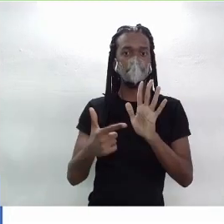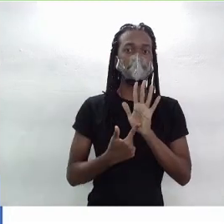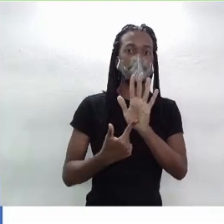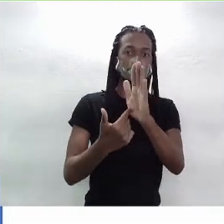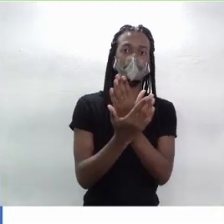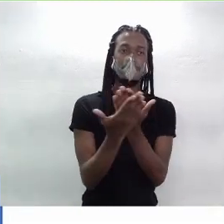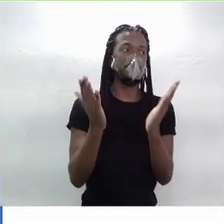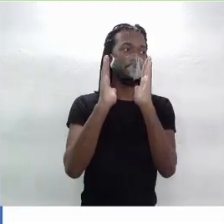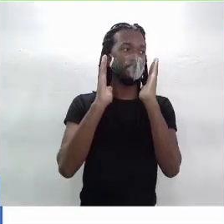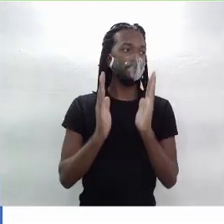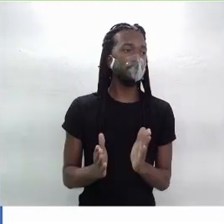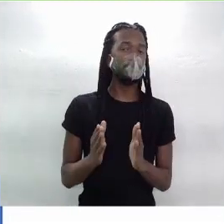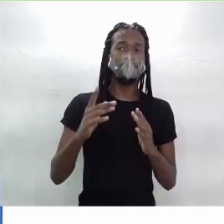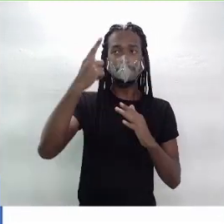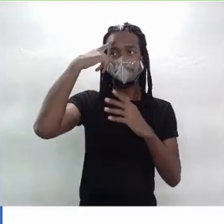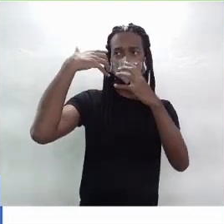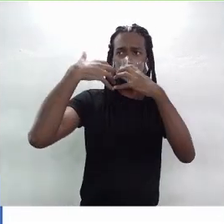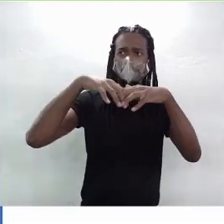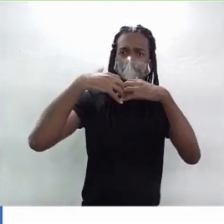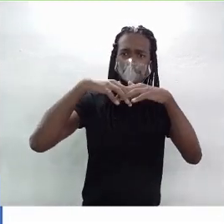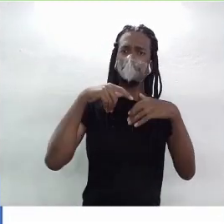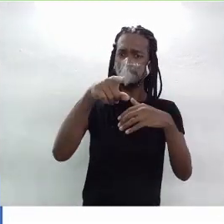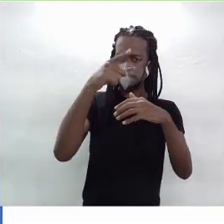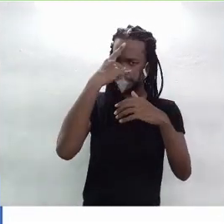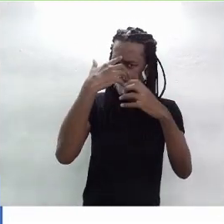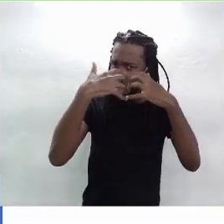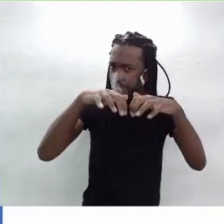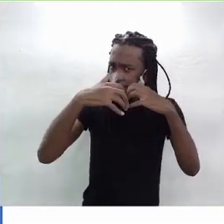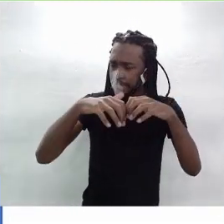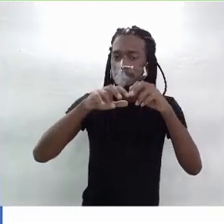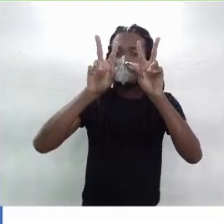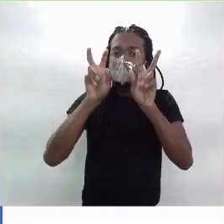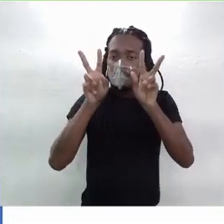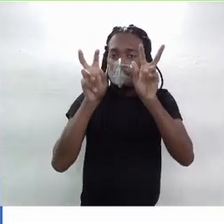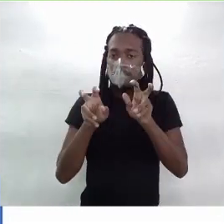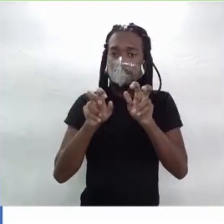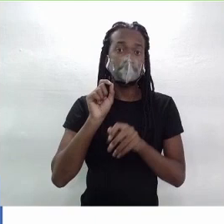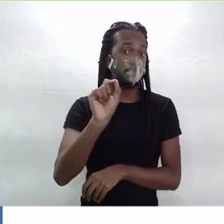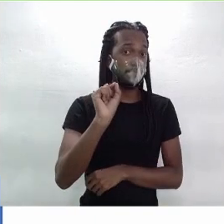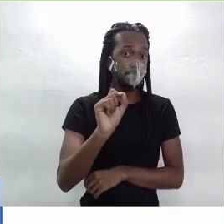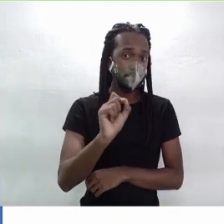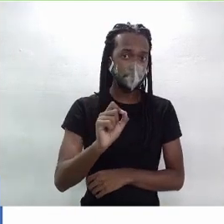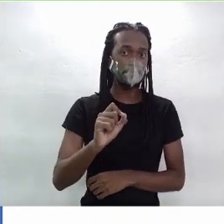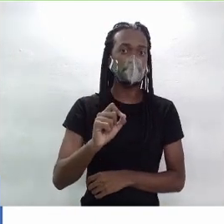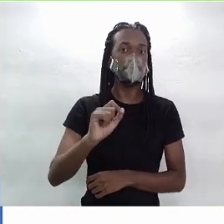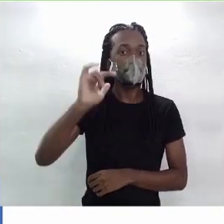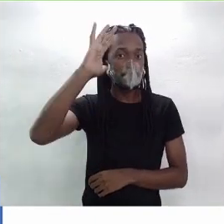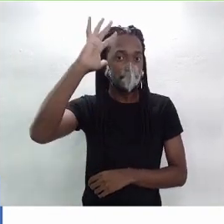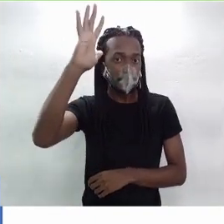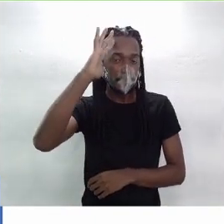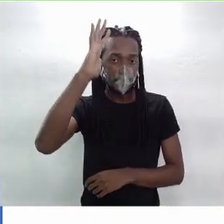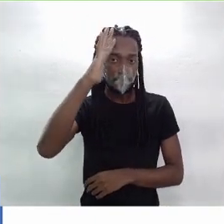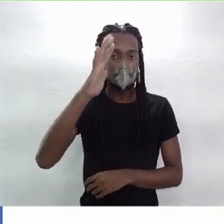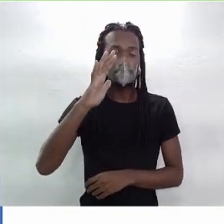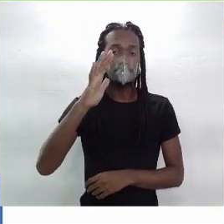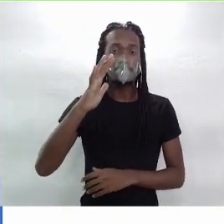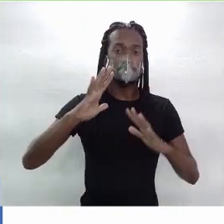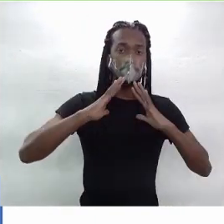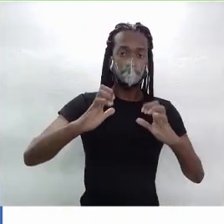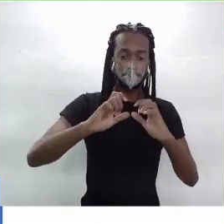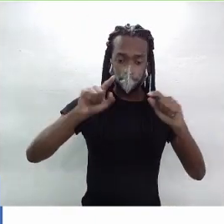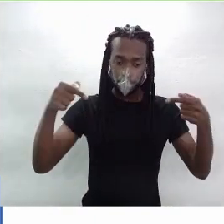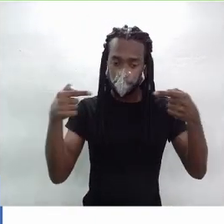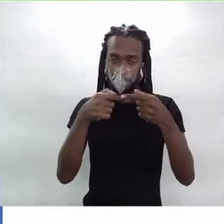uma reflexão. Reflitam sobre isso. O ideal ético fundamenta-se em